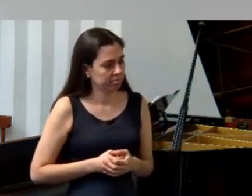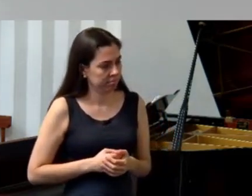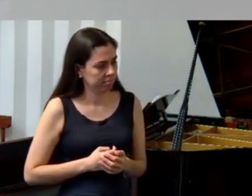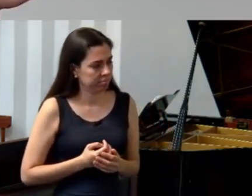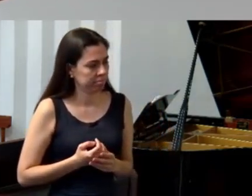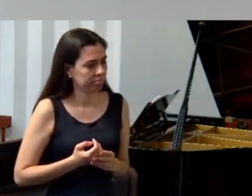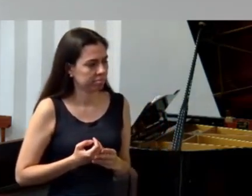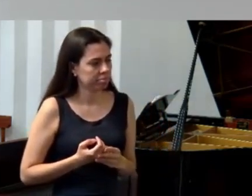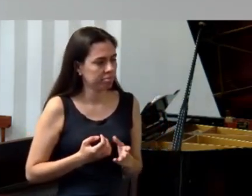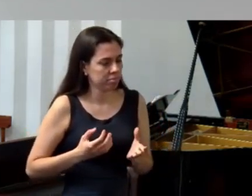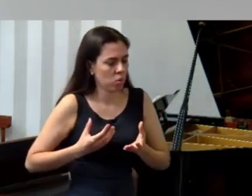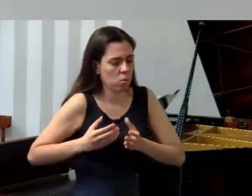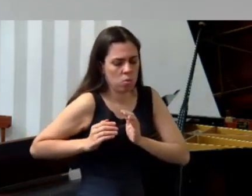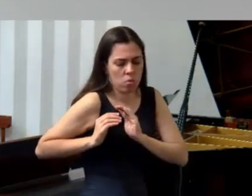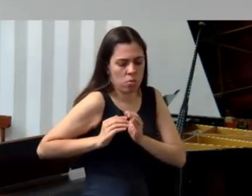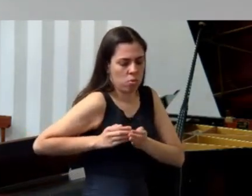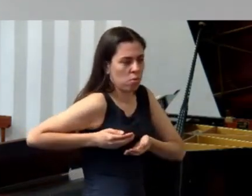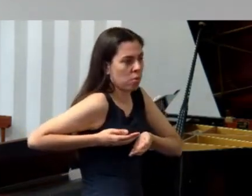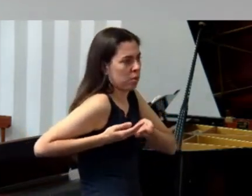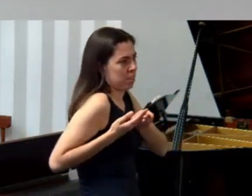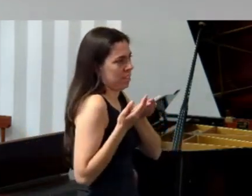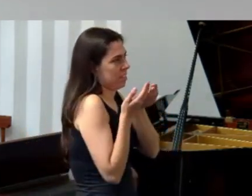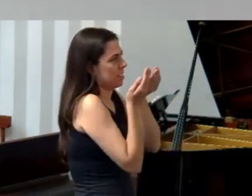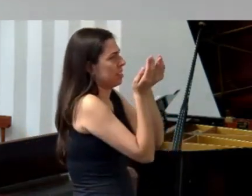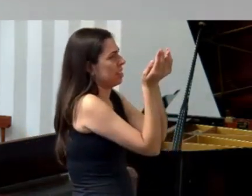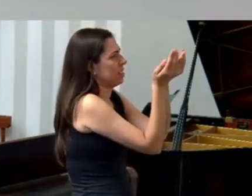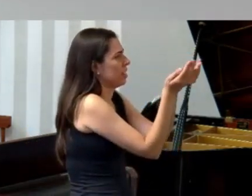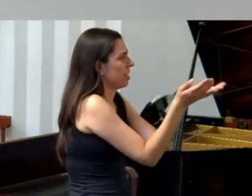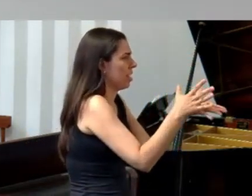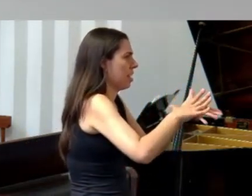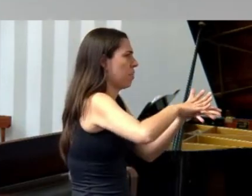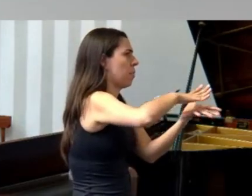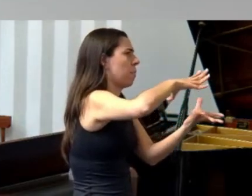as minhas faculdades, eu quero te servir, Senhor.